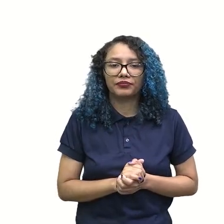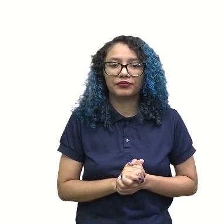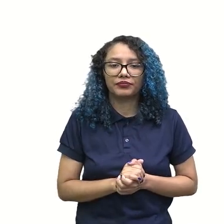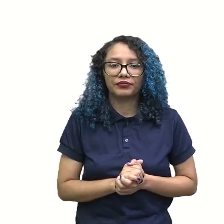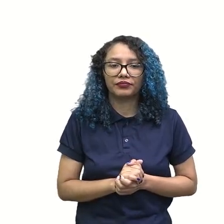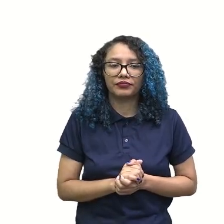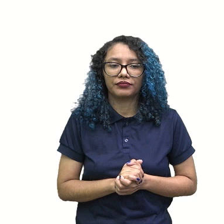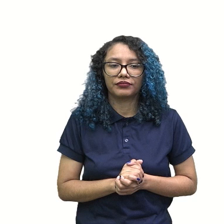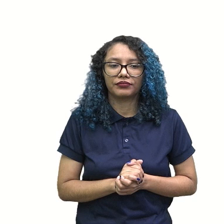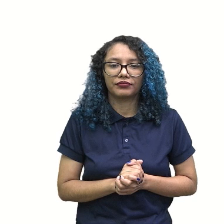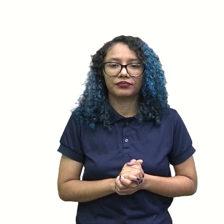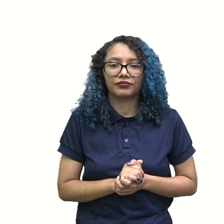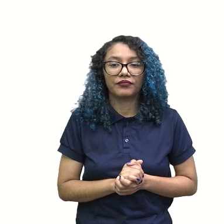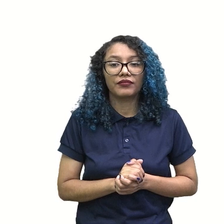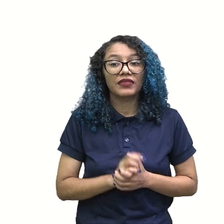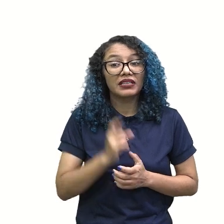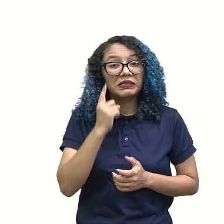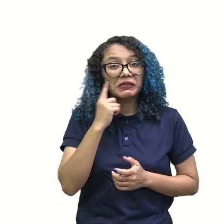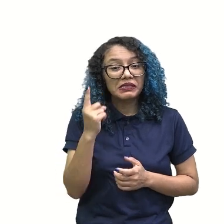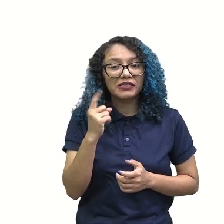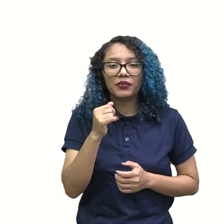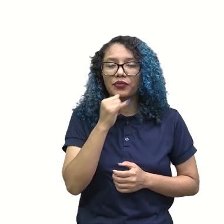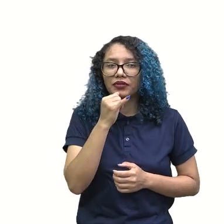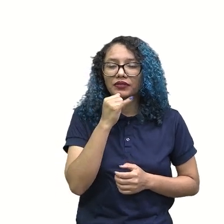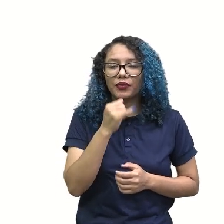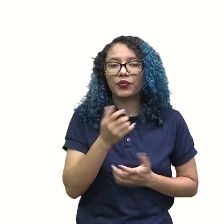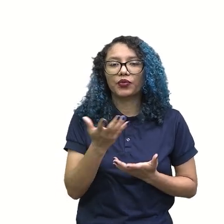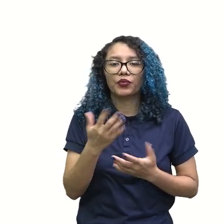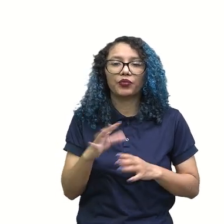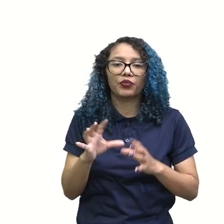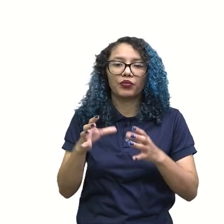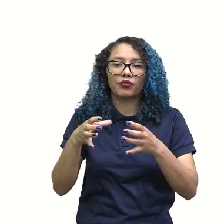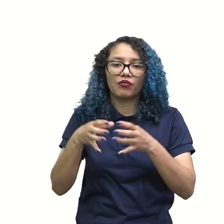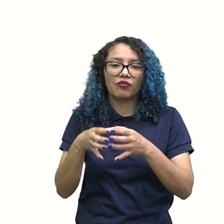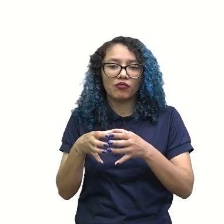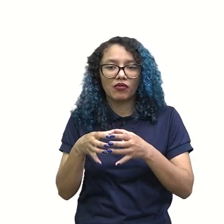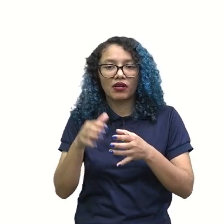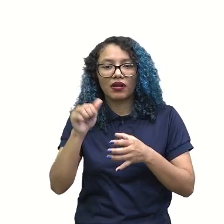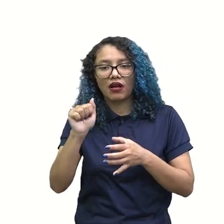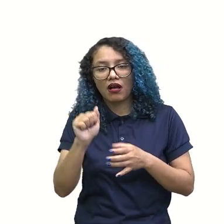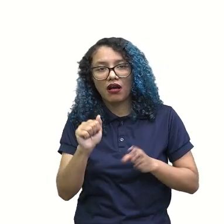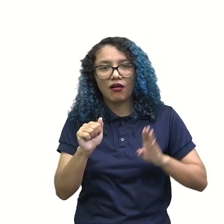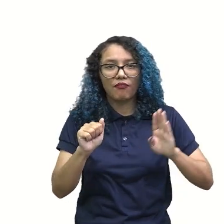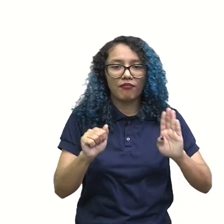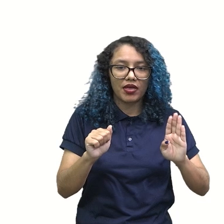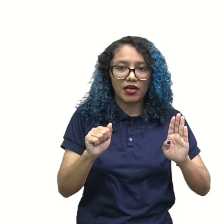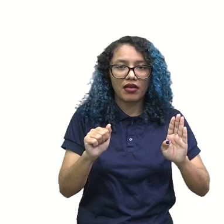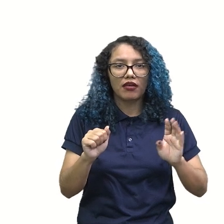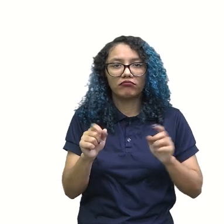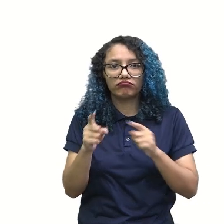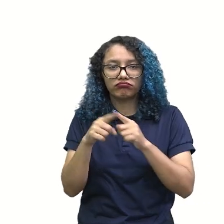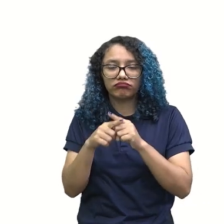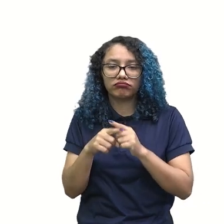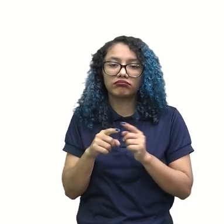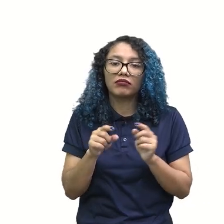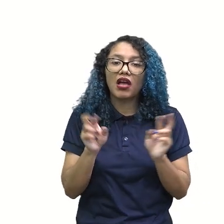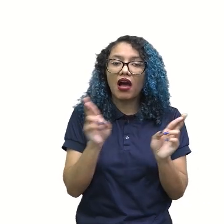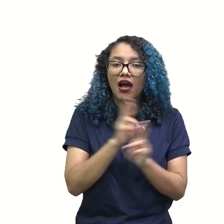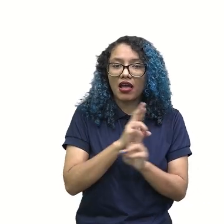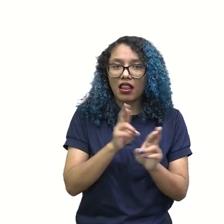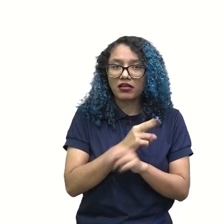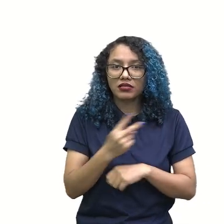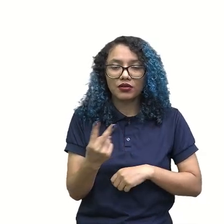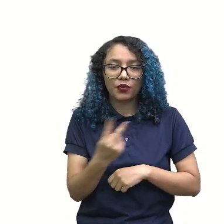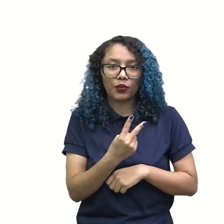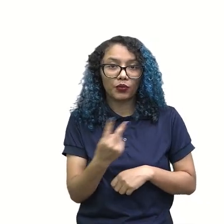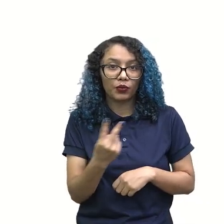que nós estamos representando aqui, ó, o conjunto A está representado por um diagrama, o conjunto B, será que a relação entre esses